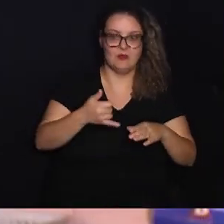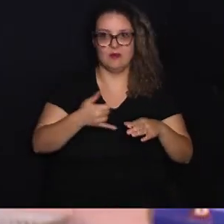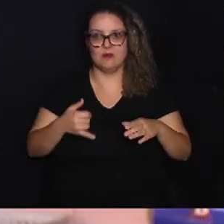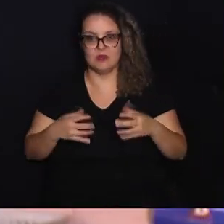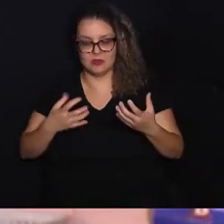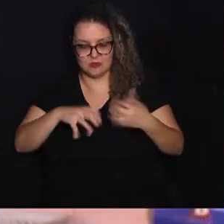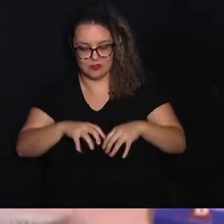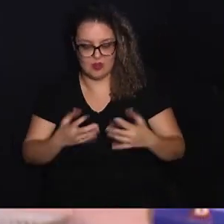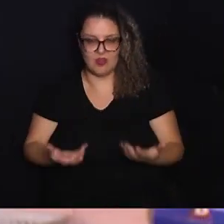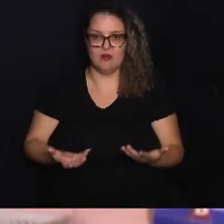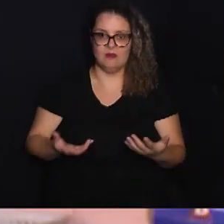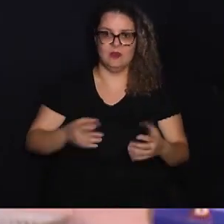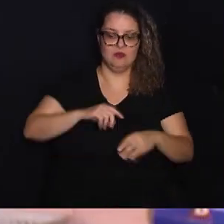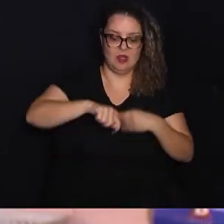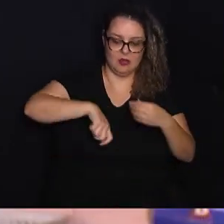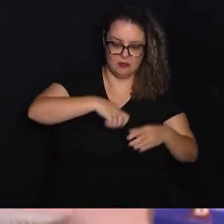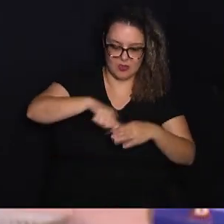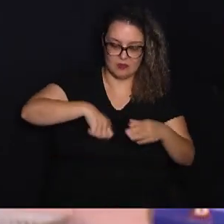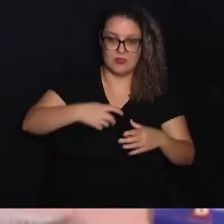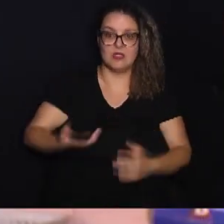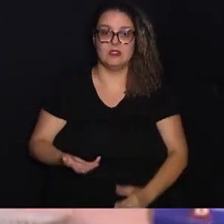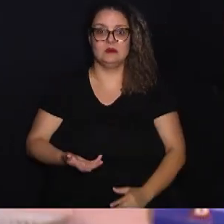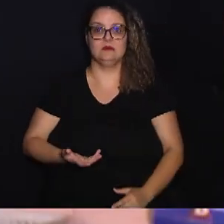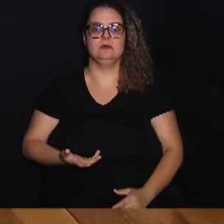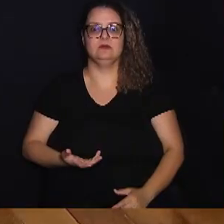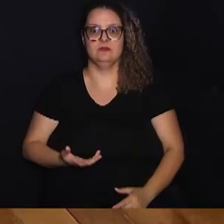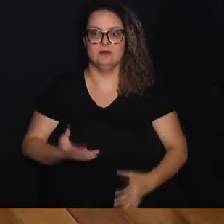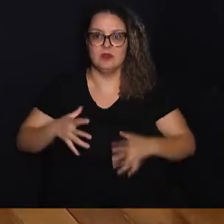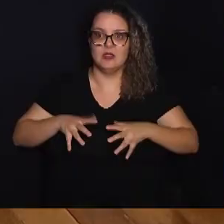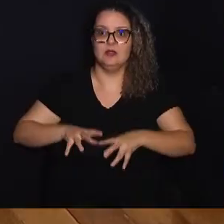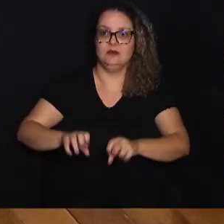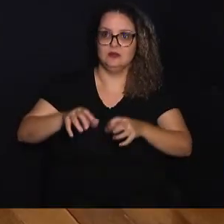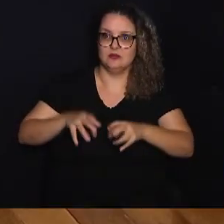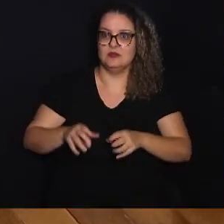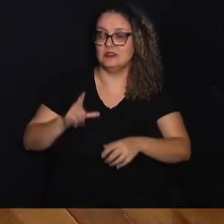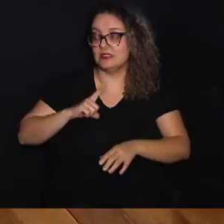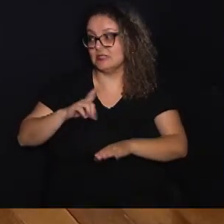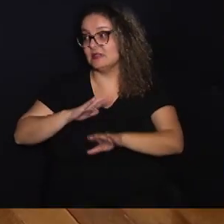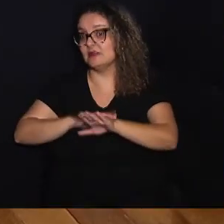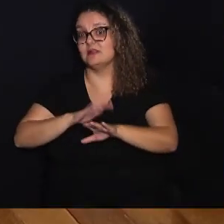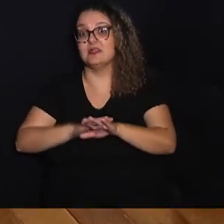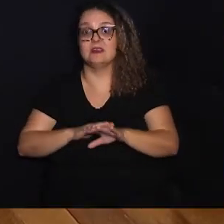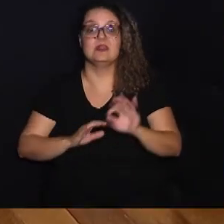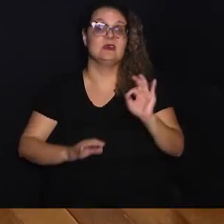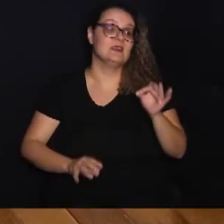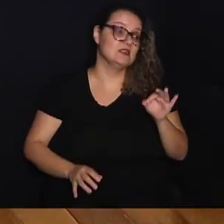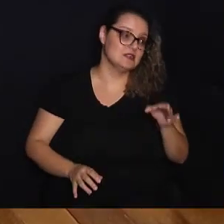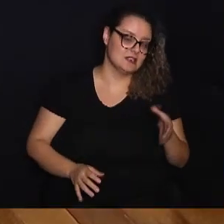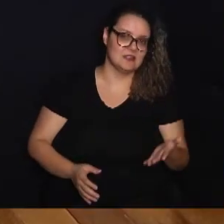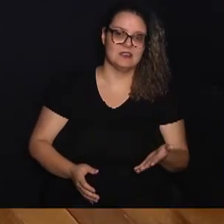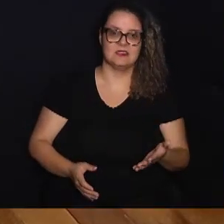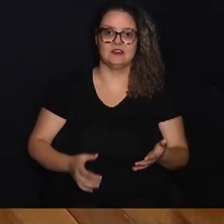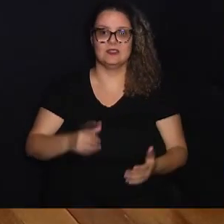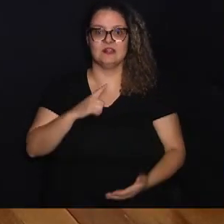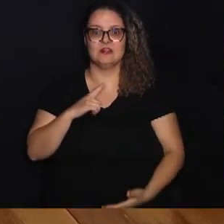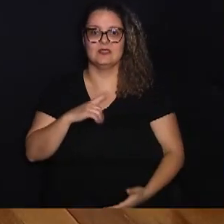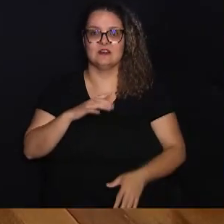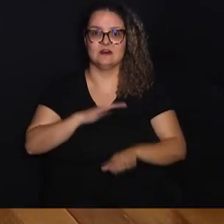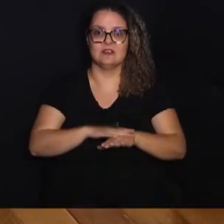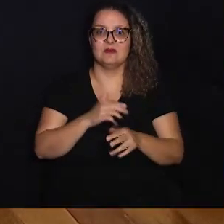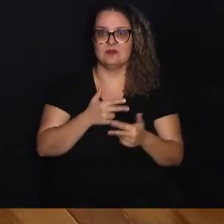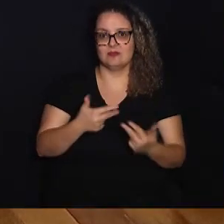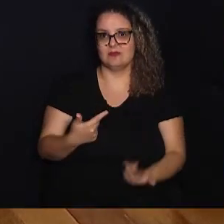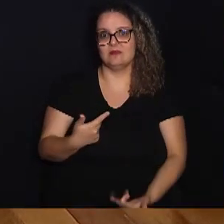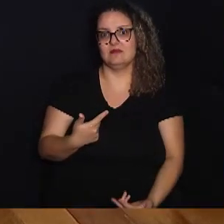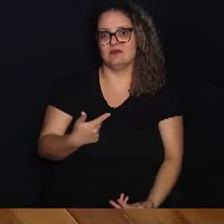ovo, misturou, né? Enfim, ele teve ação, né? Ele tem ação. Então, ele tem que uma coisa que